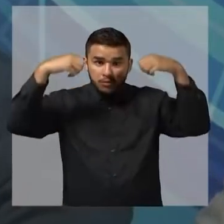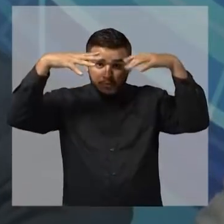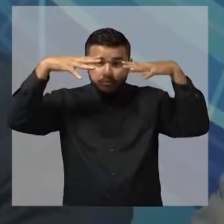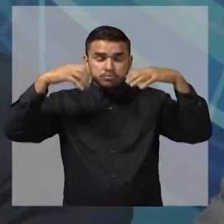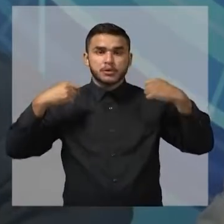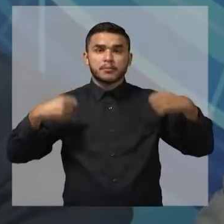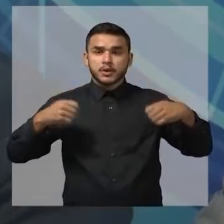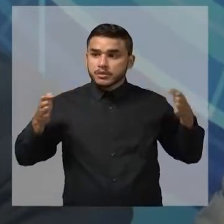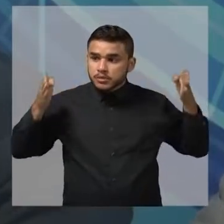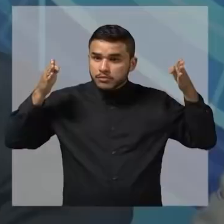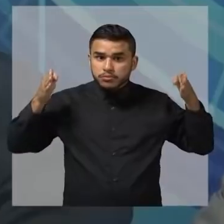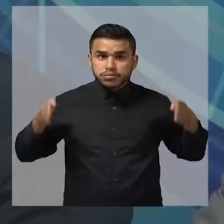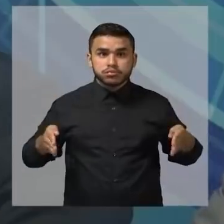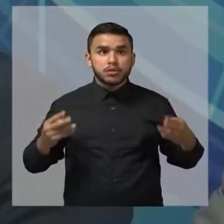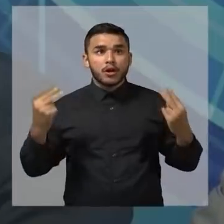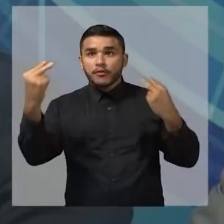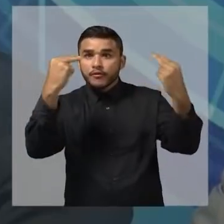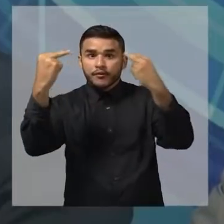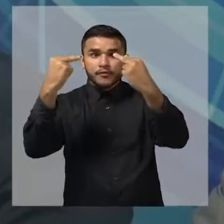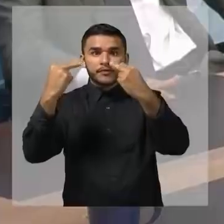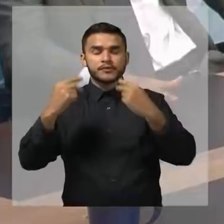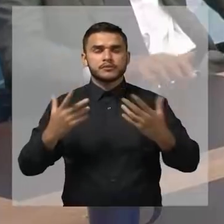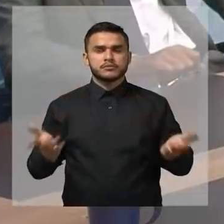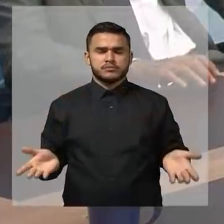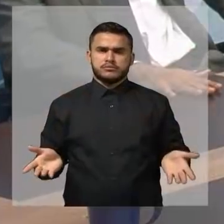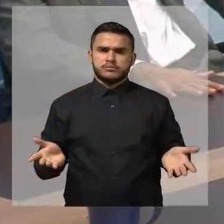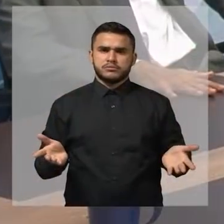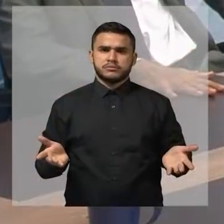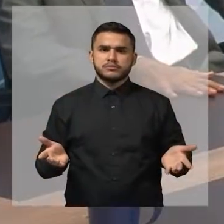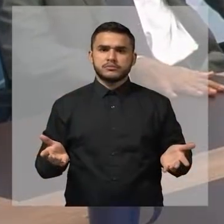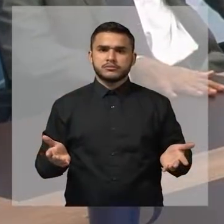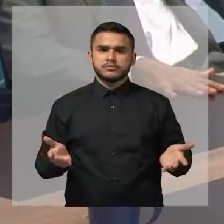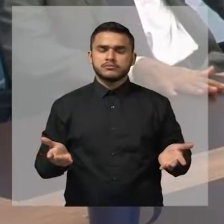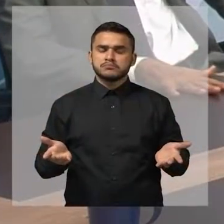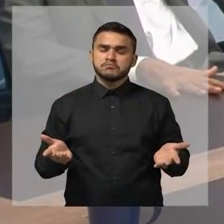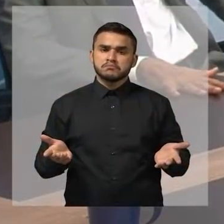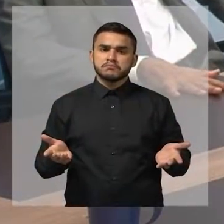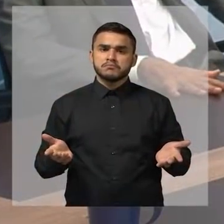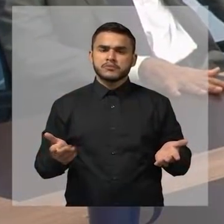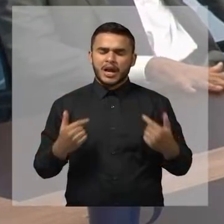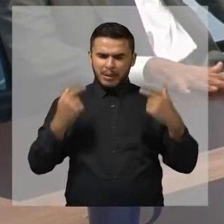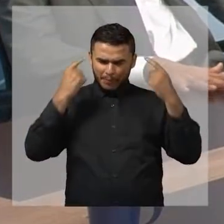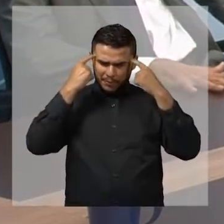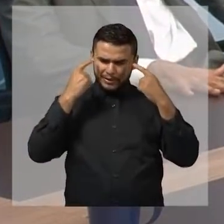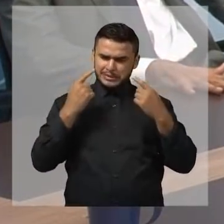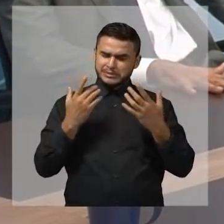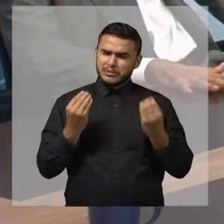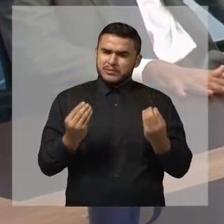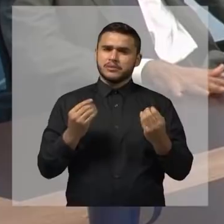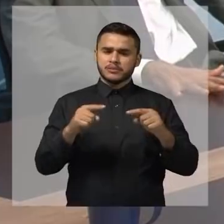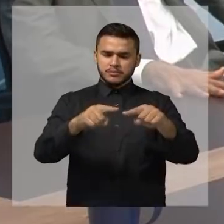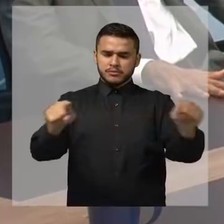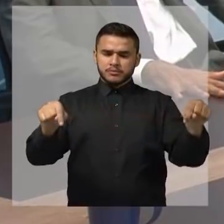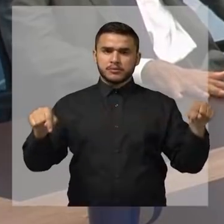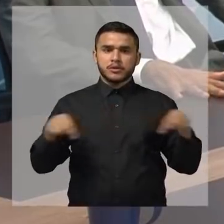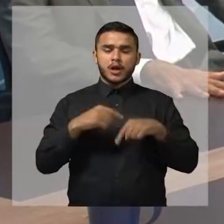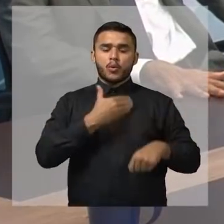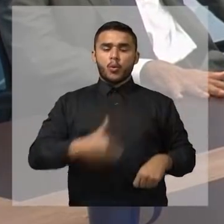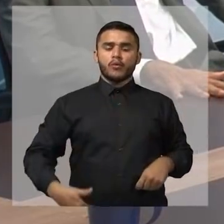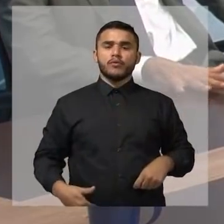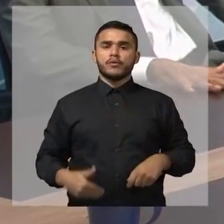práticas criminosas numa área, isso é a capacidade de legislar, e tirou do Estado o monopólio da